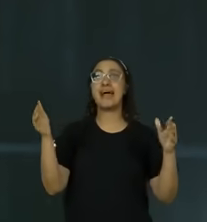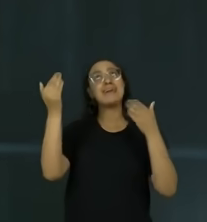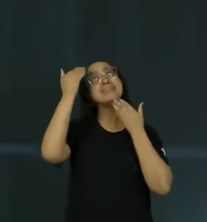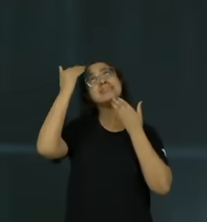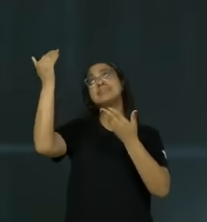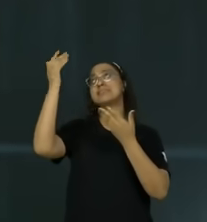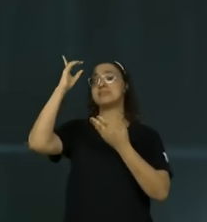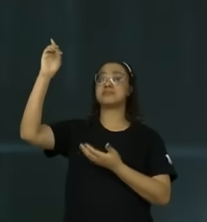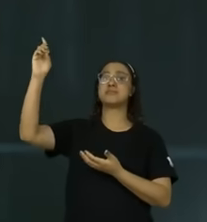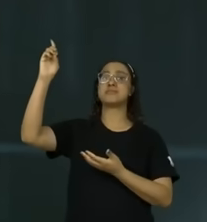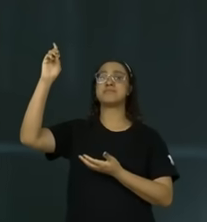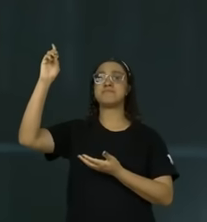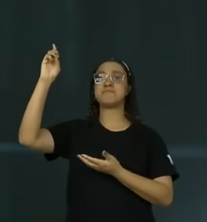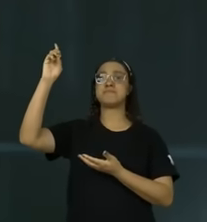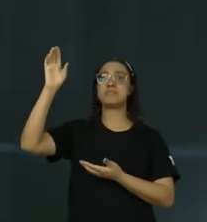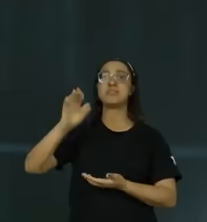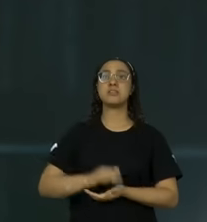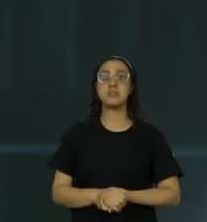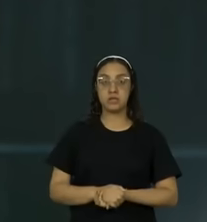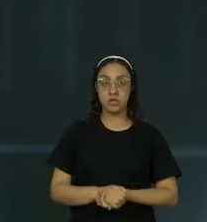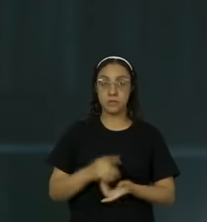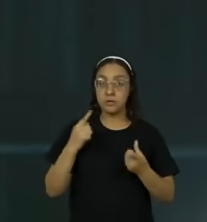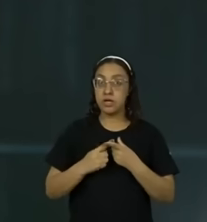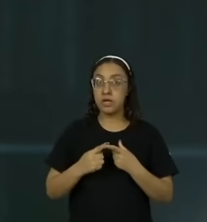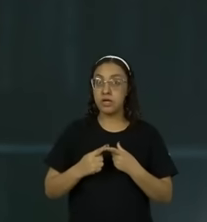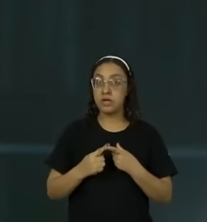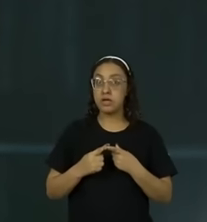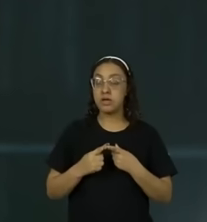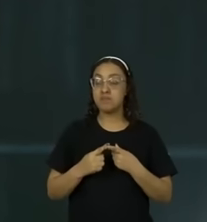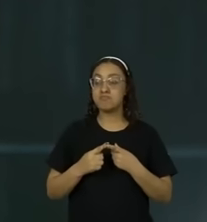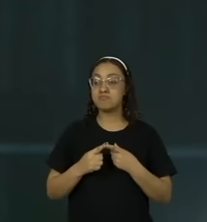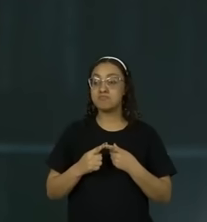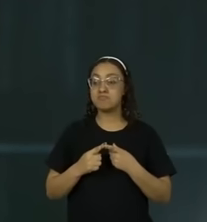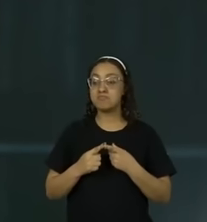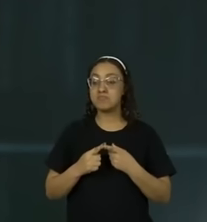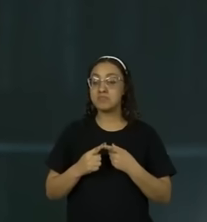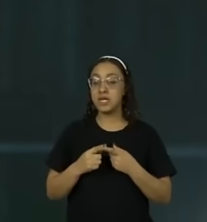Seja grato, porque eu estou prestes a mover as últimas peças